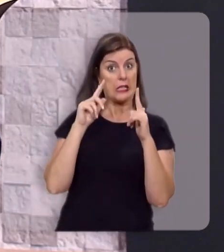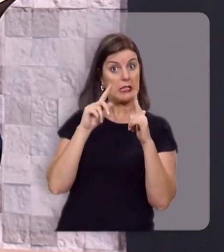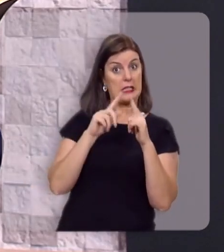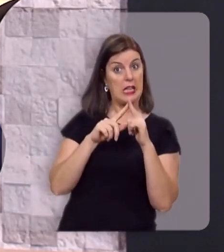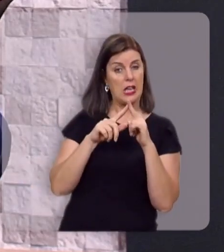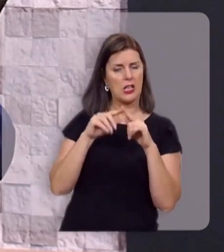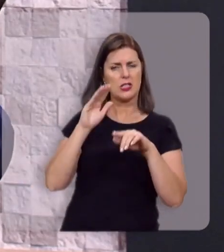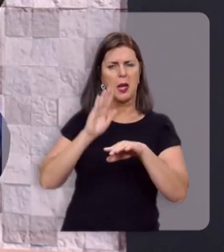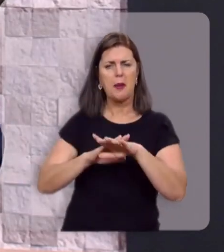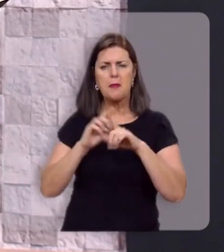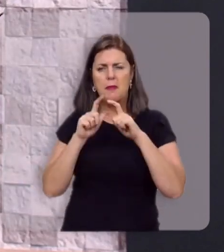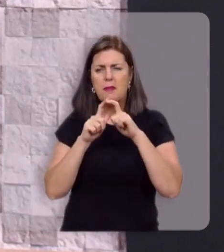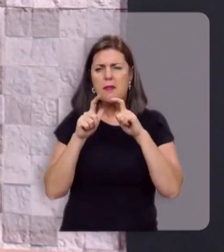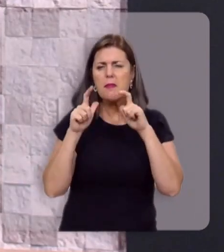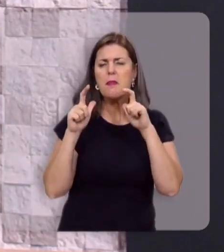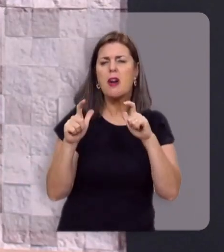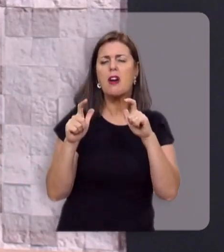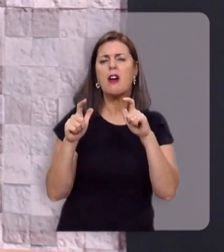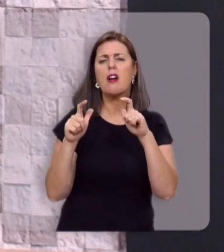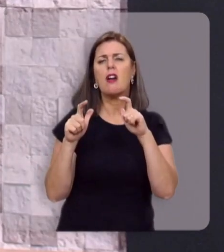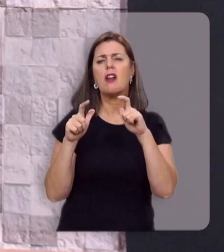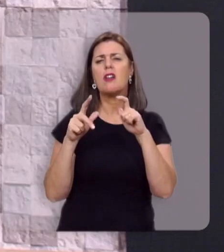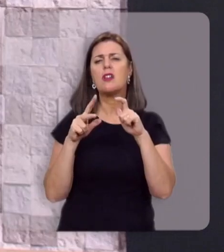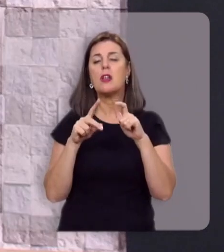Igrejas altamente